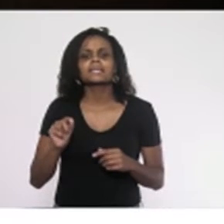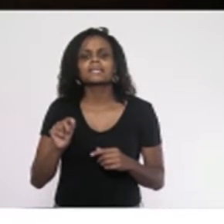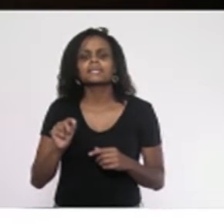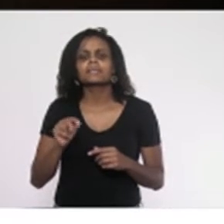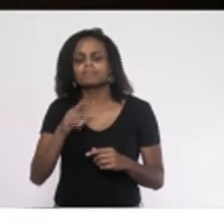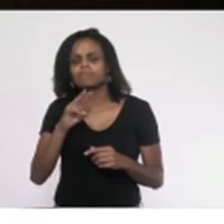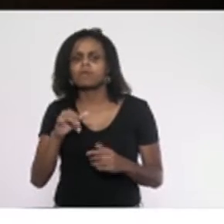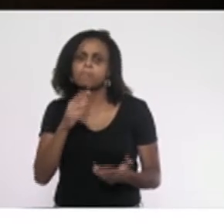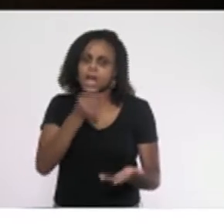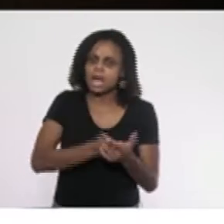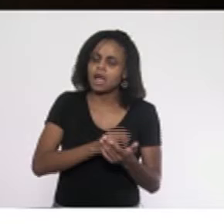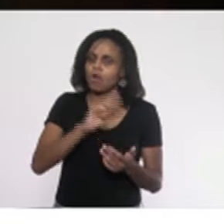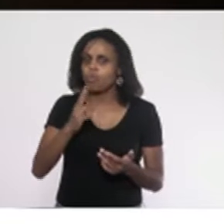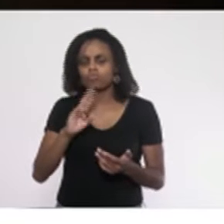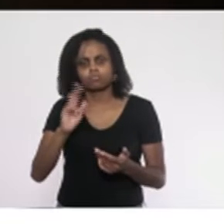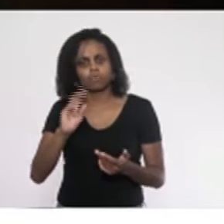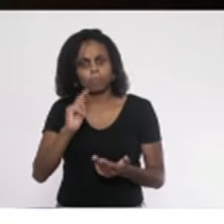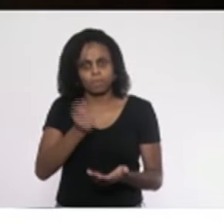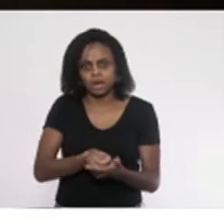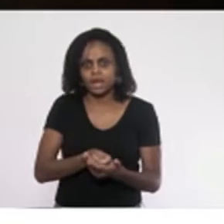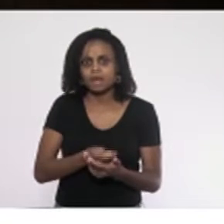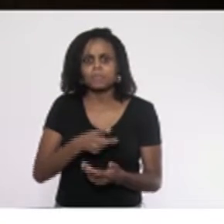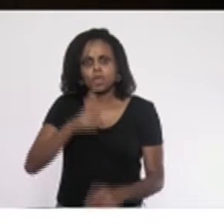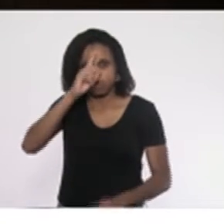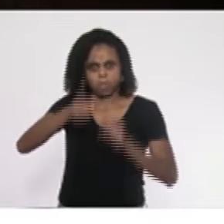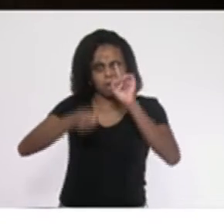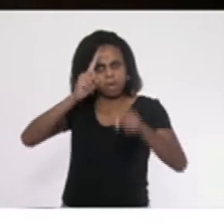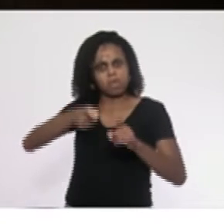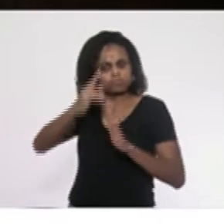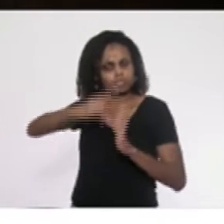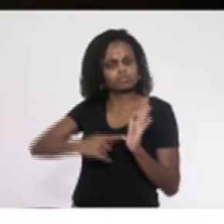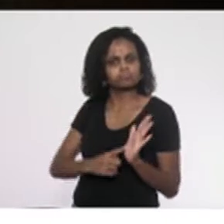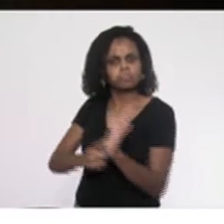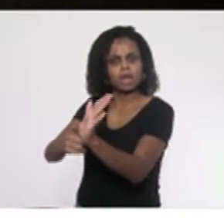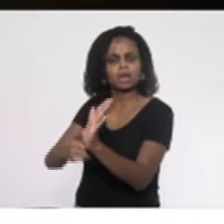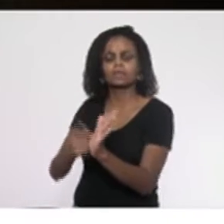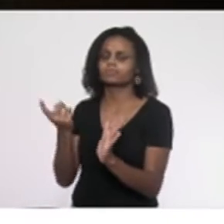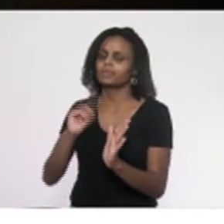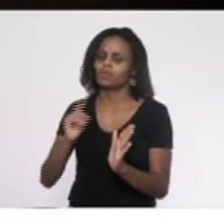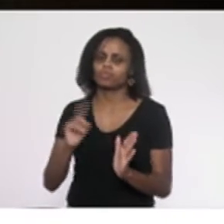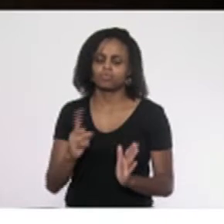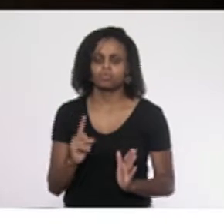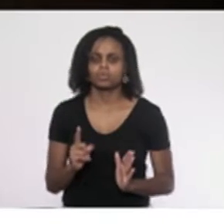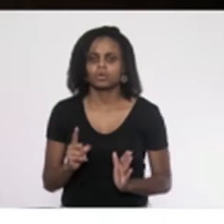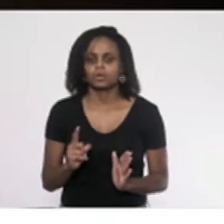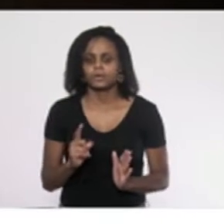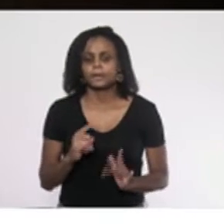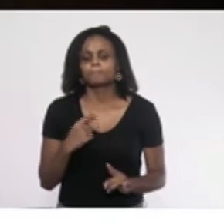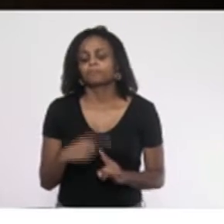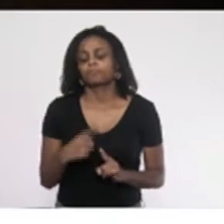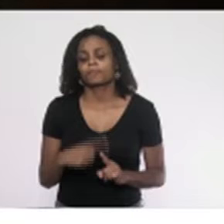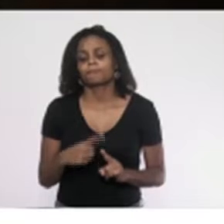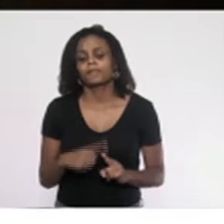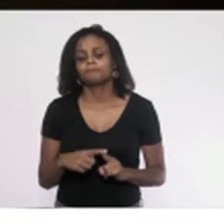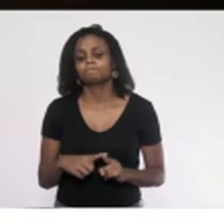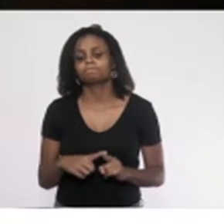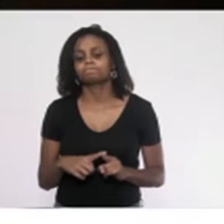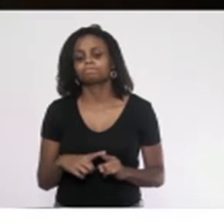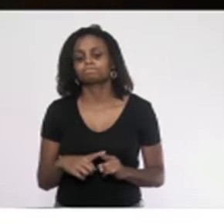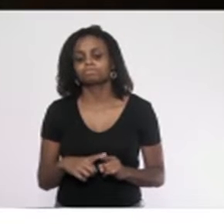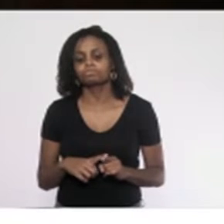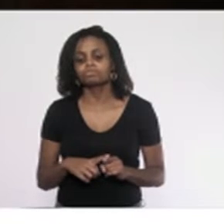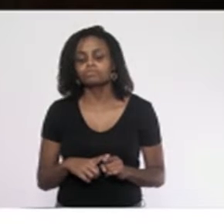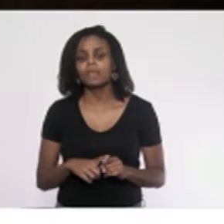casa controlar, mas não impor através de lista da obrigatoriedade, porque é muito dinâmico